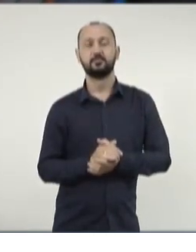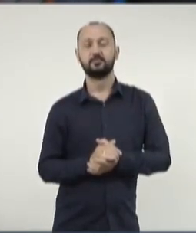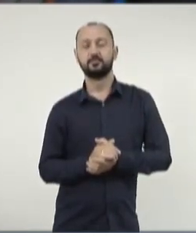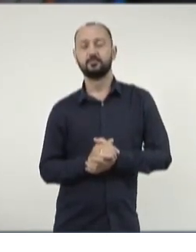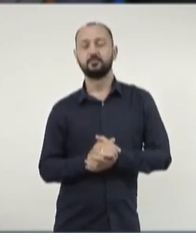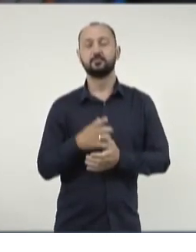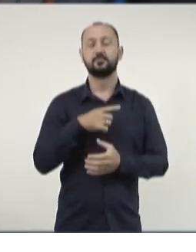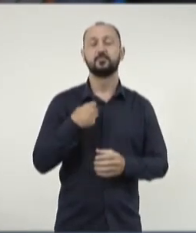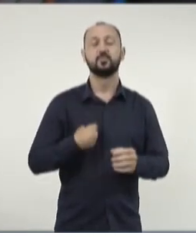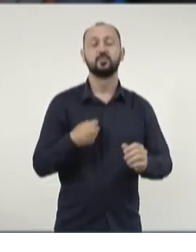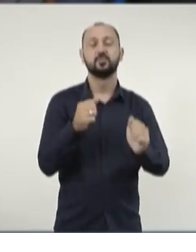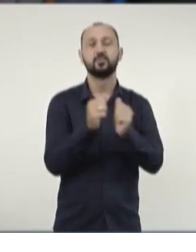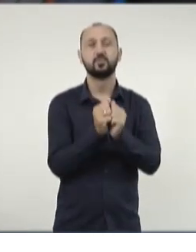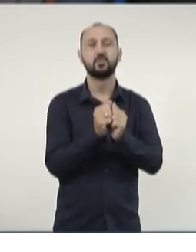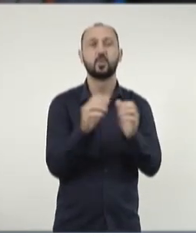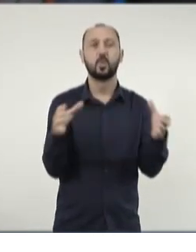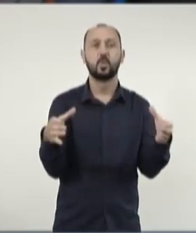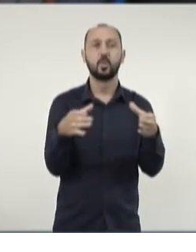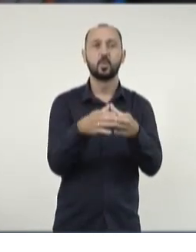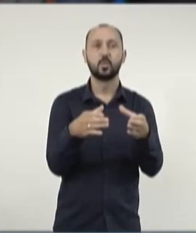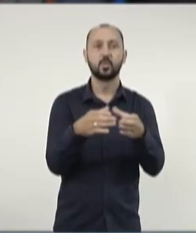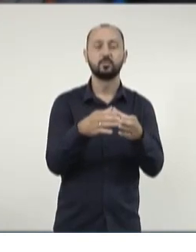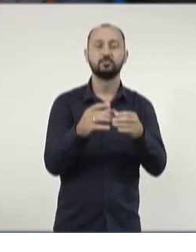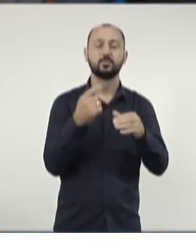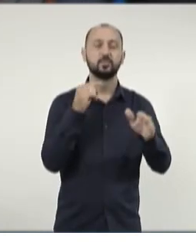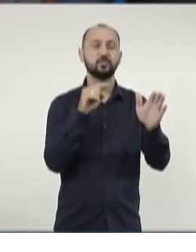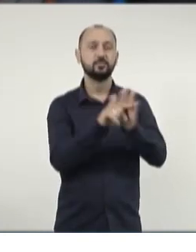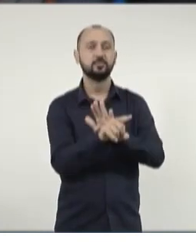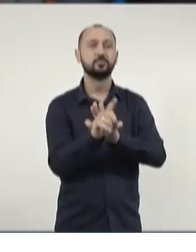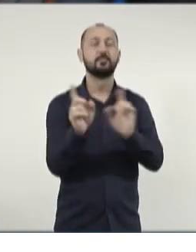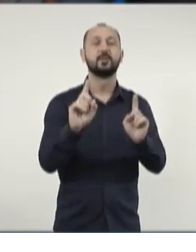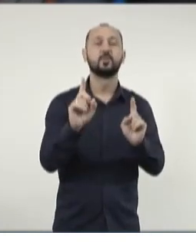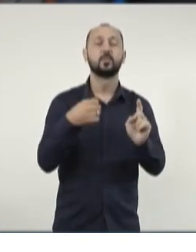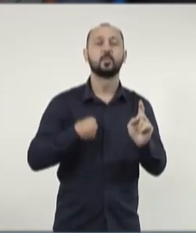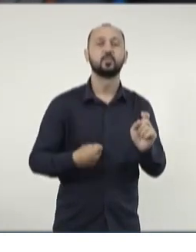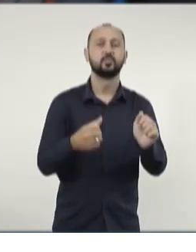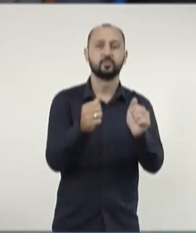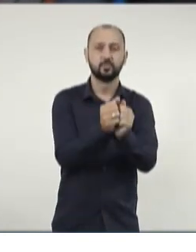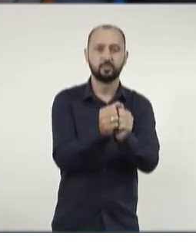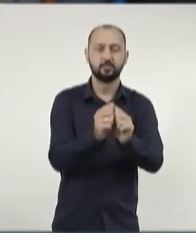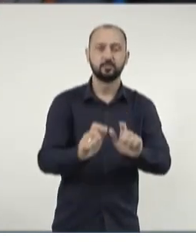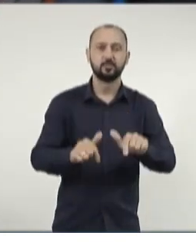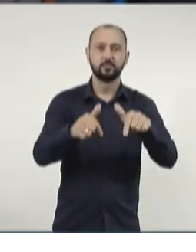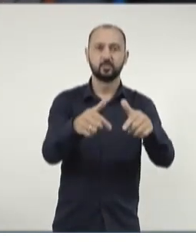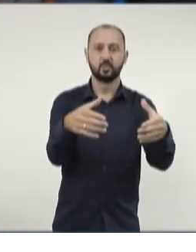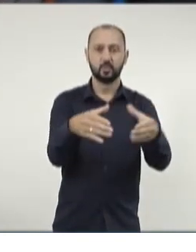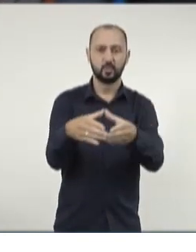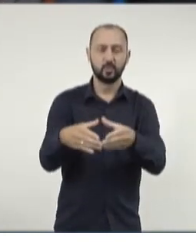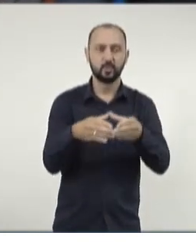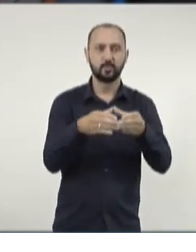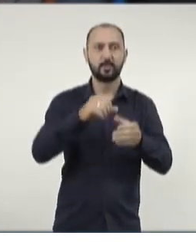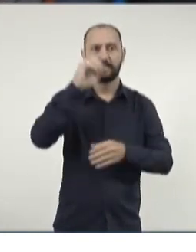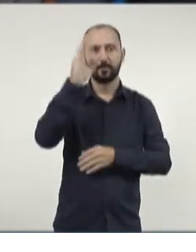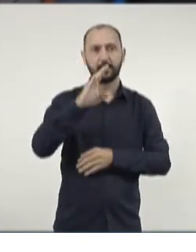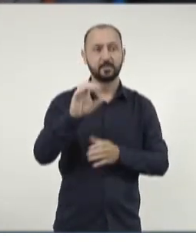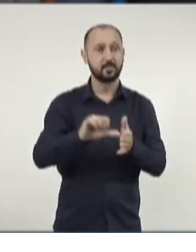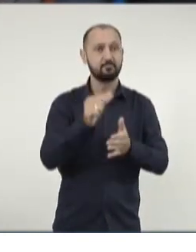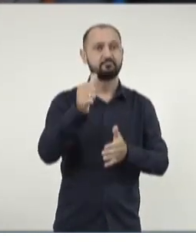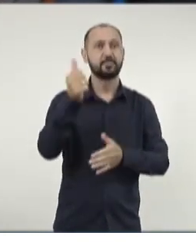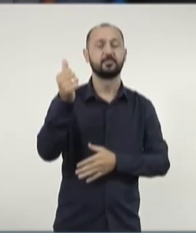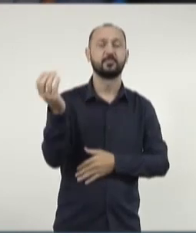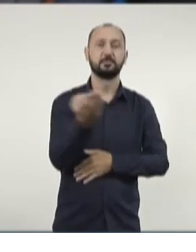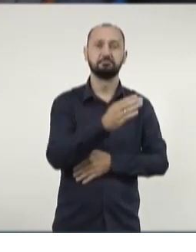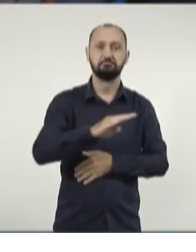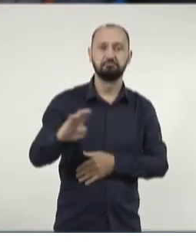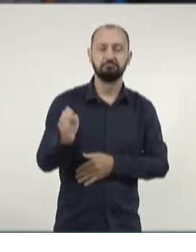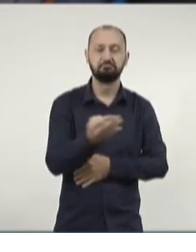Eventualmente está como equipe de interconsulta, mas não como membro ativo da equipe. Brasil, pioneiro nessa